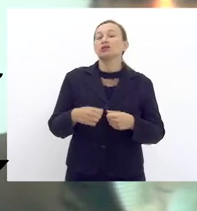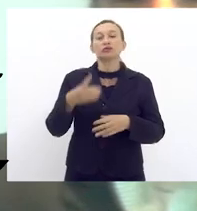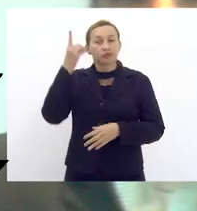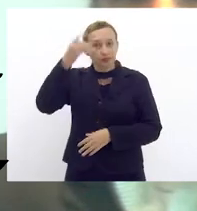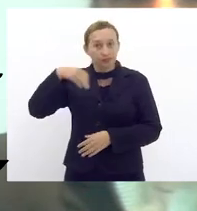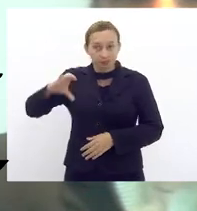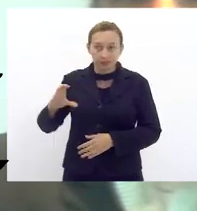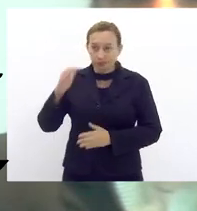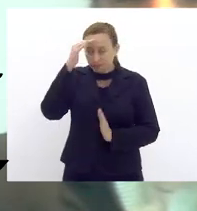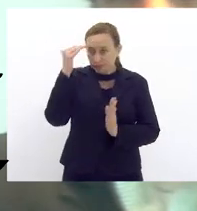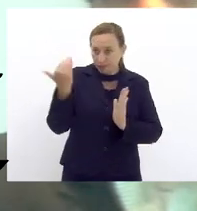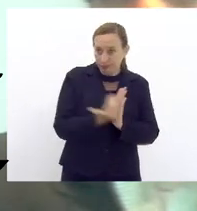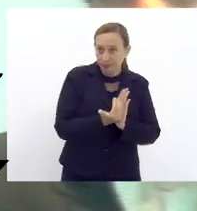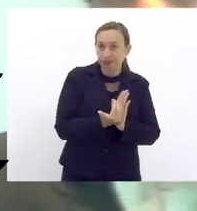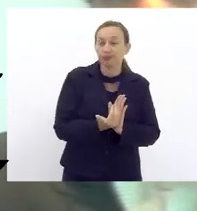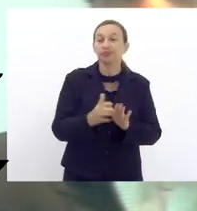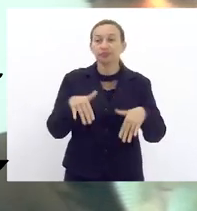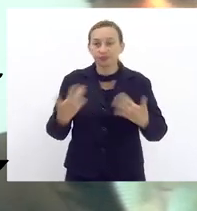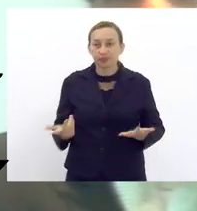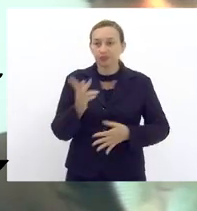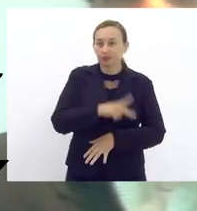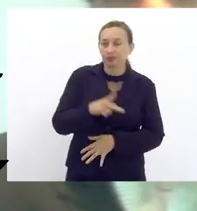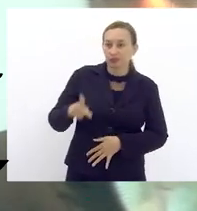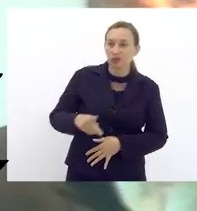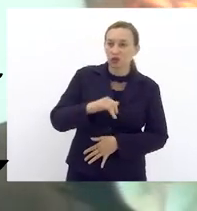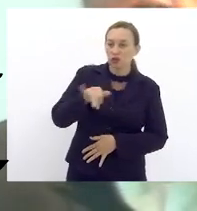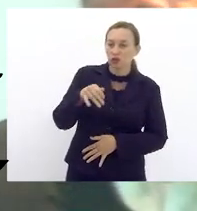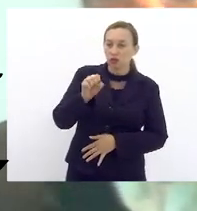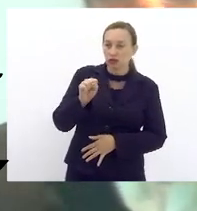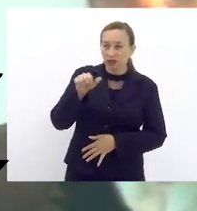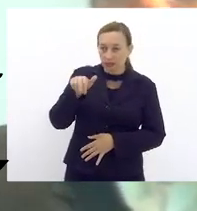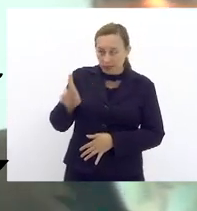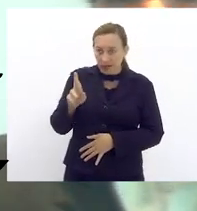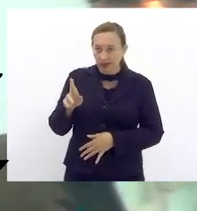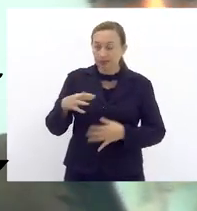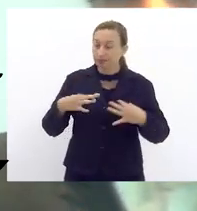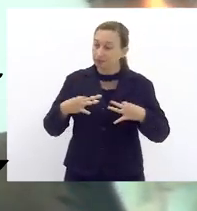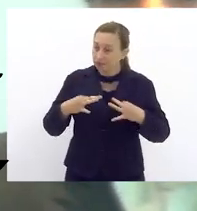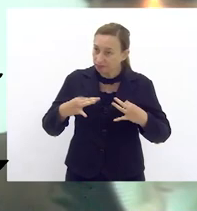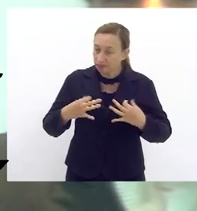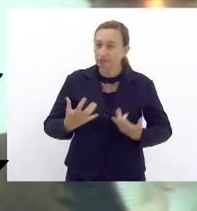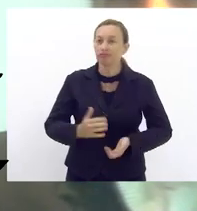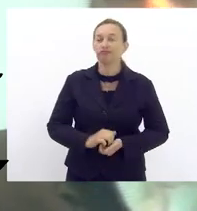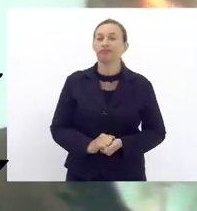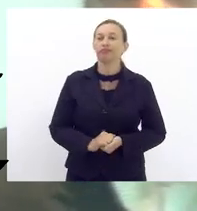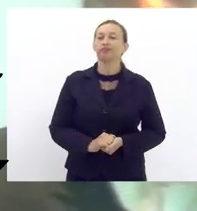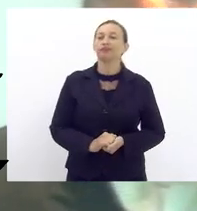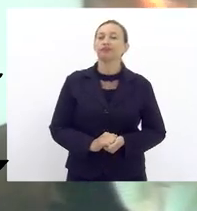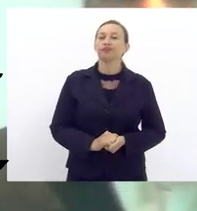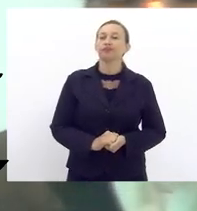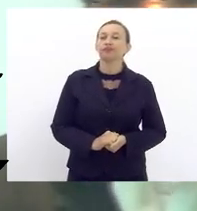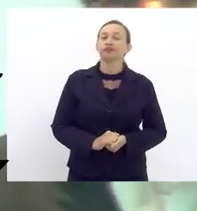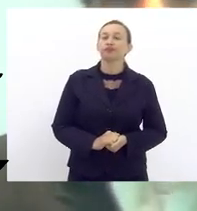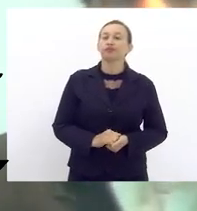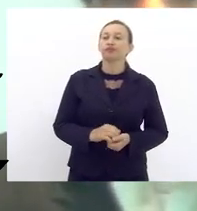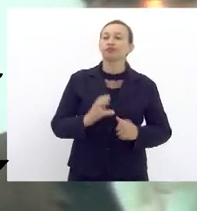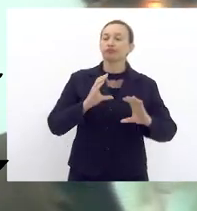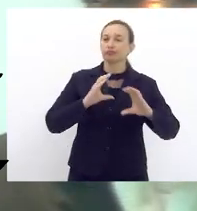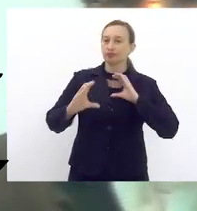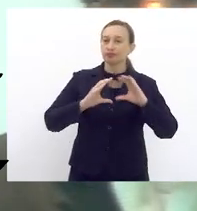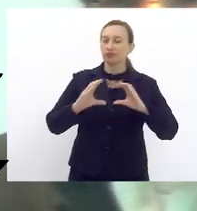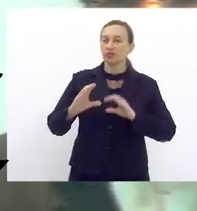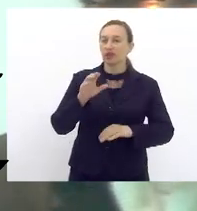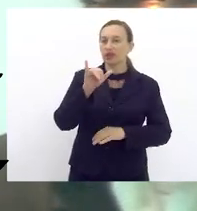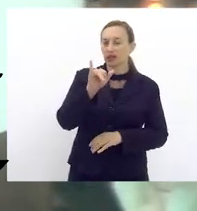então o professor jacemar eu me coloco à disposição nós somos da da comunicação do